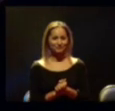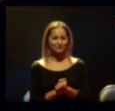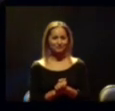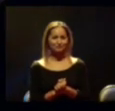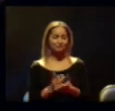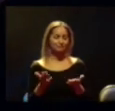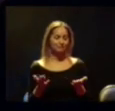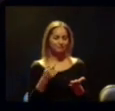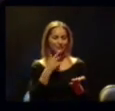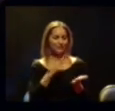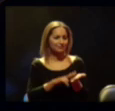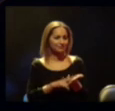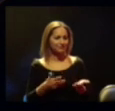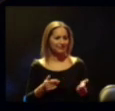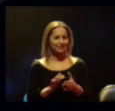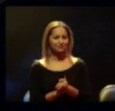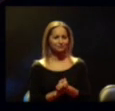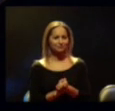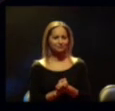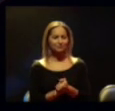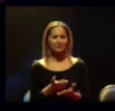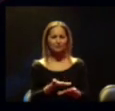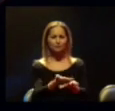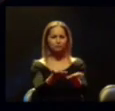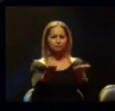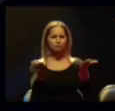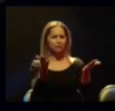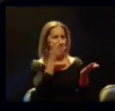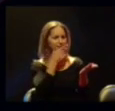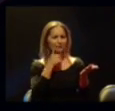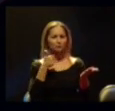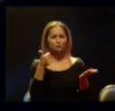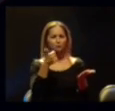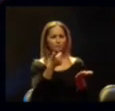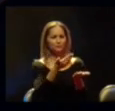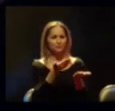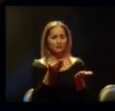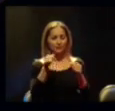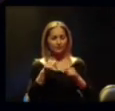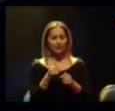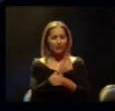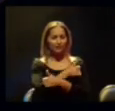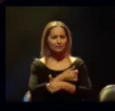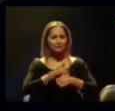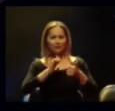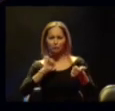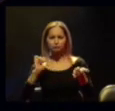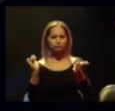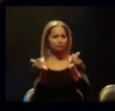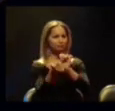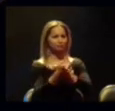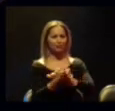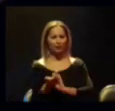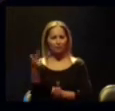E é sem dúvida neste vasto património natural edificado que a cidade se transforma num enorme